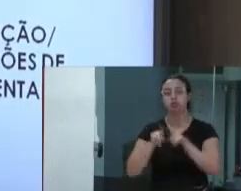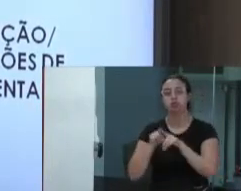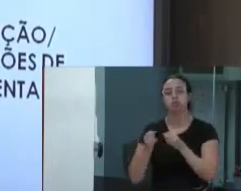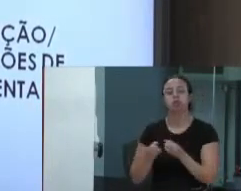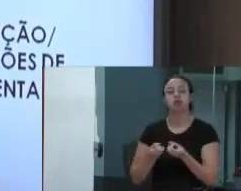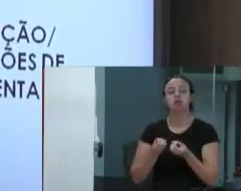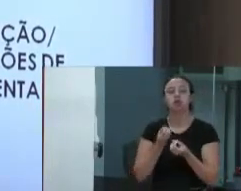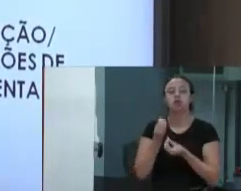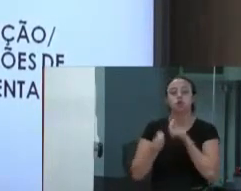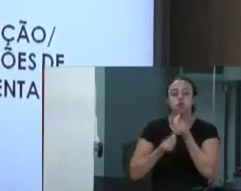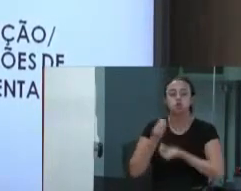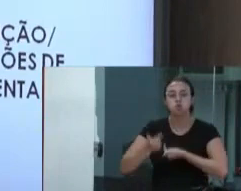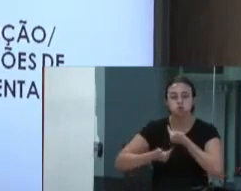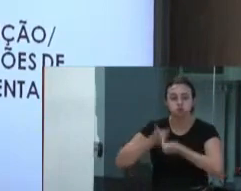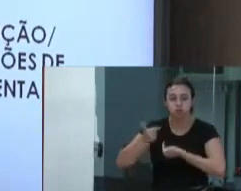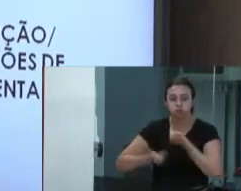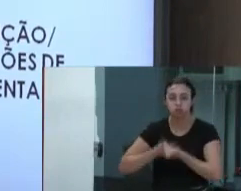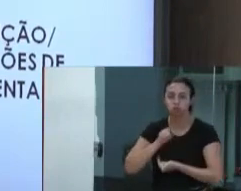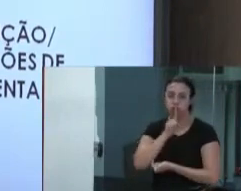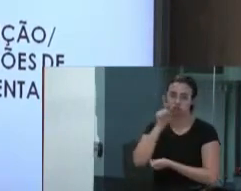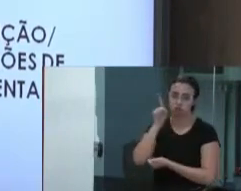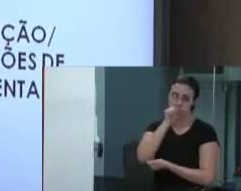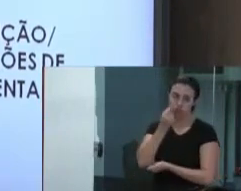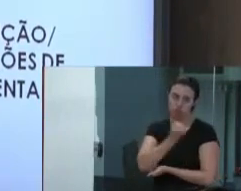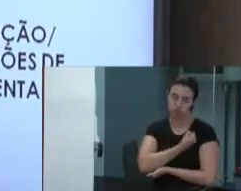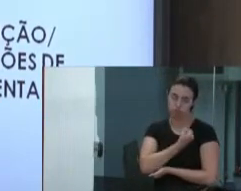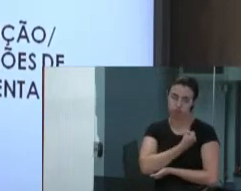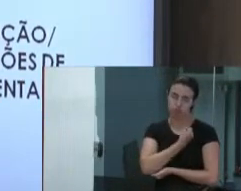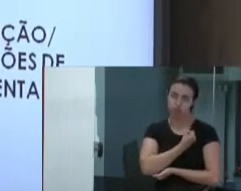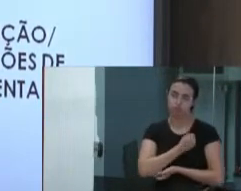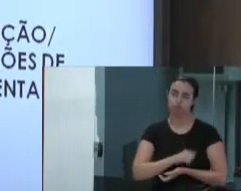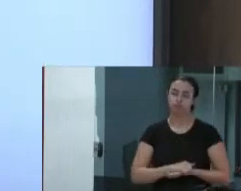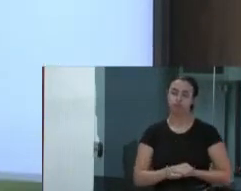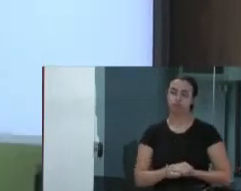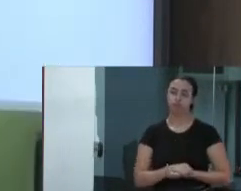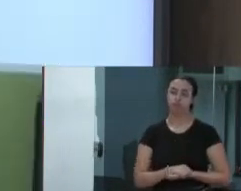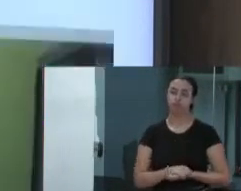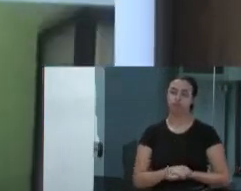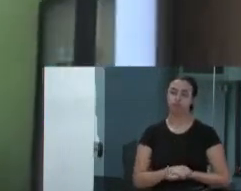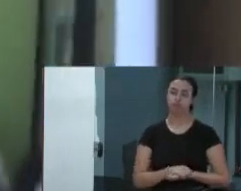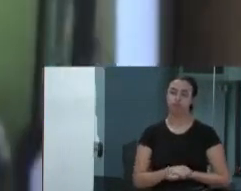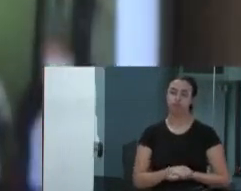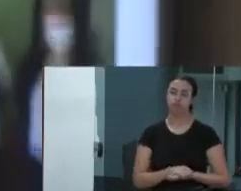dos serviços. Né, então, esses foram os números que foram executados.